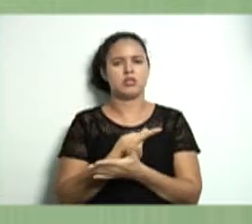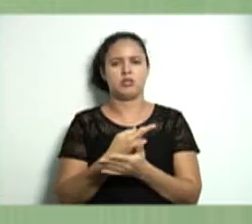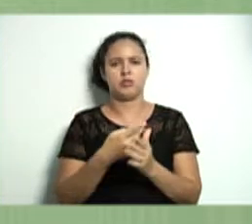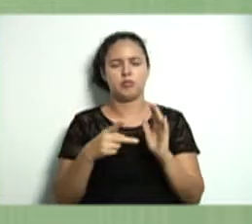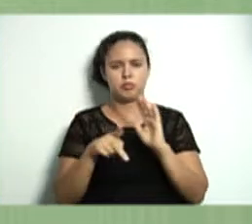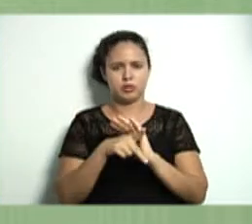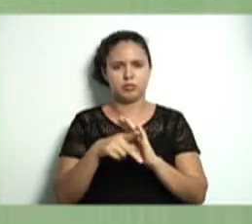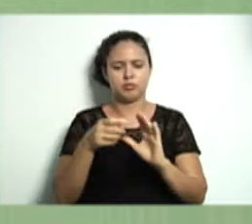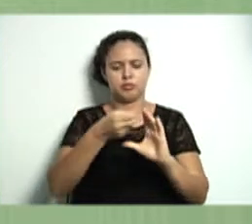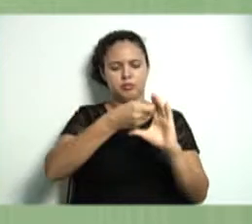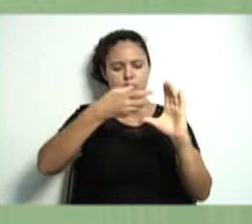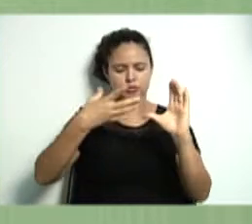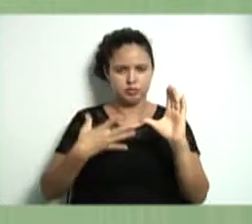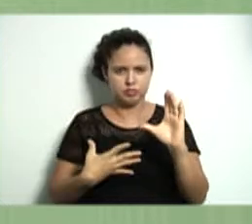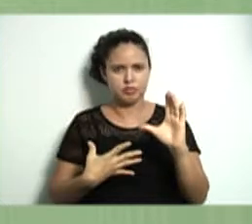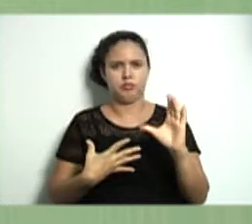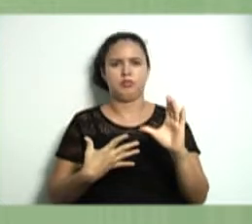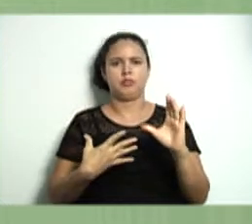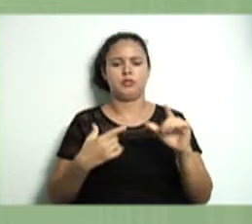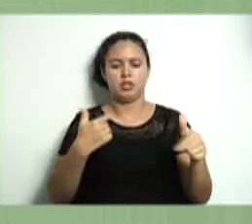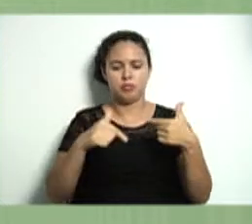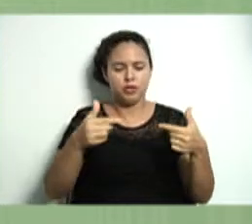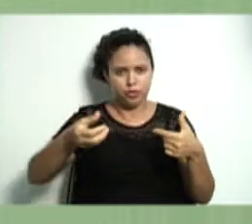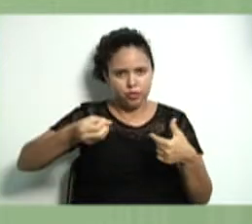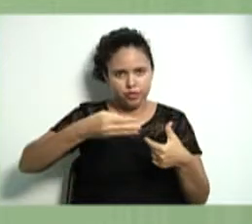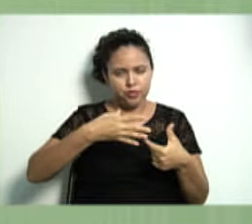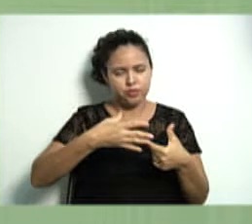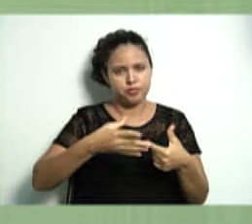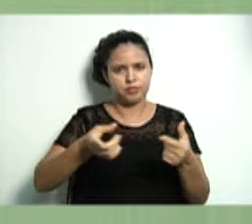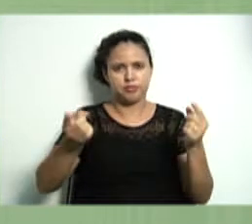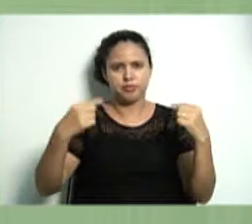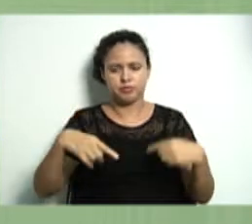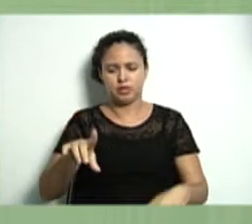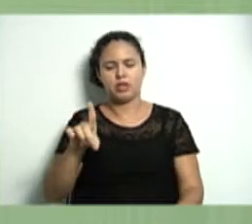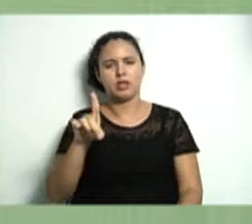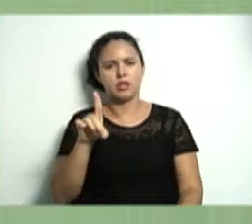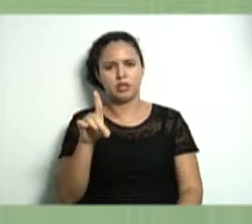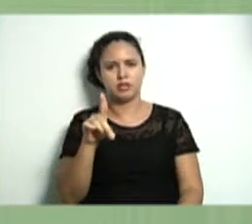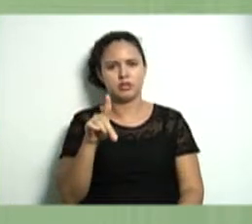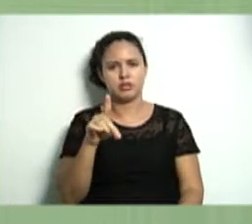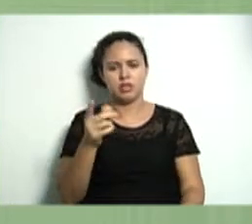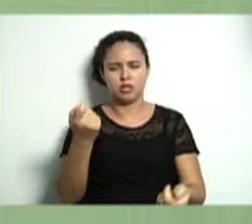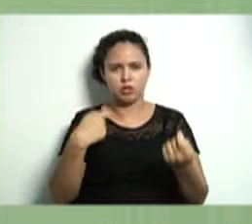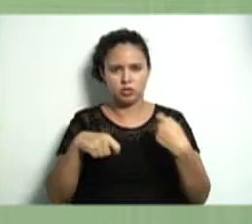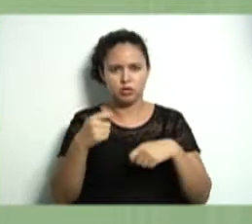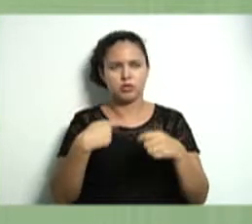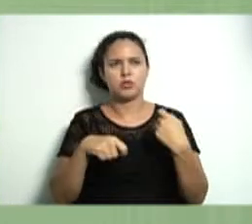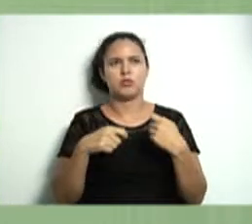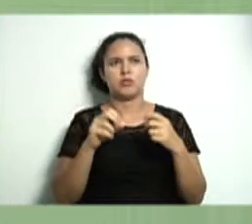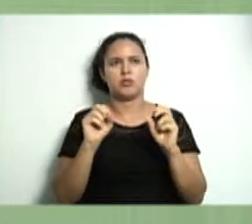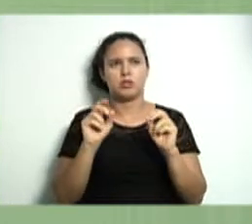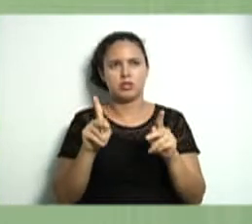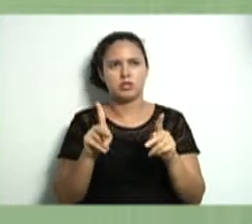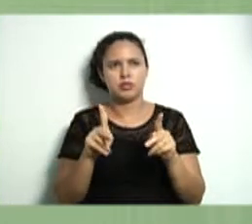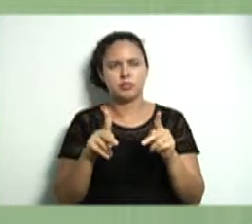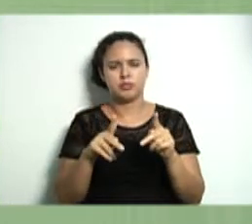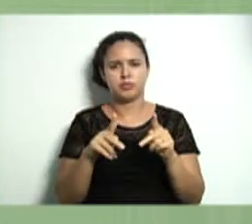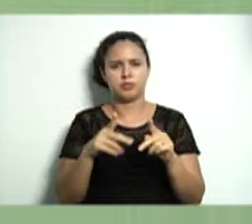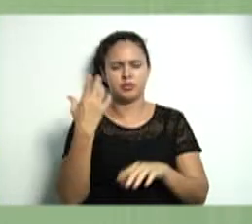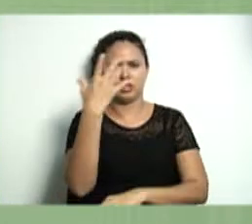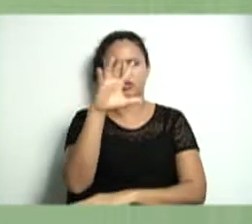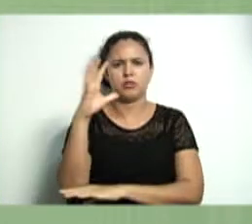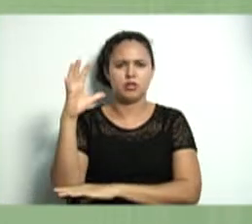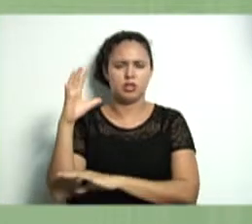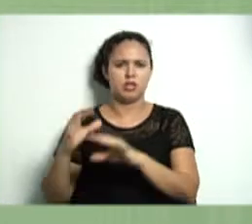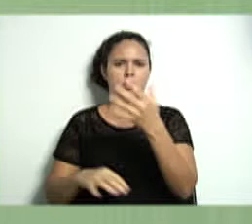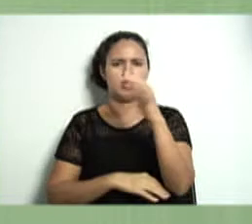características recentes do trabalho. Letra D, nível econômico, ok. Nível